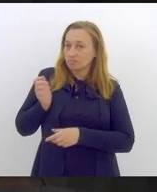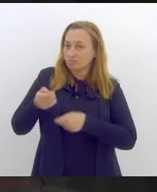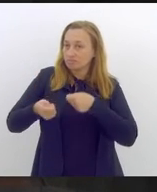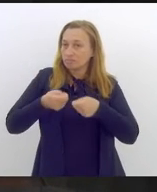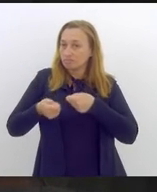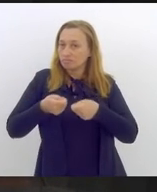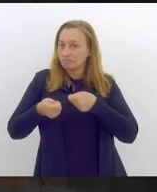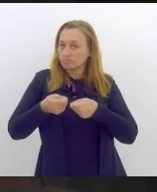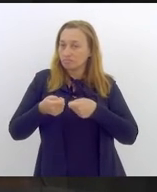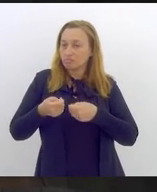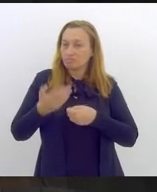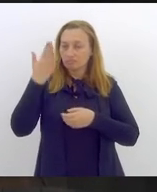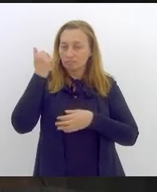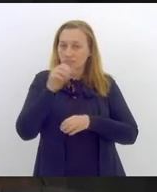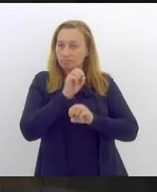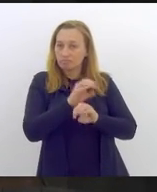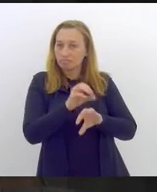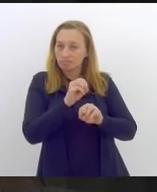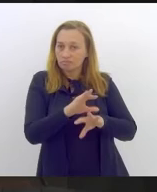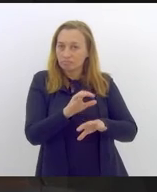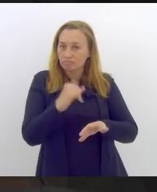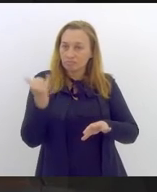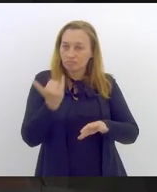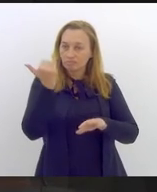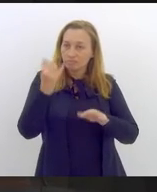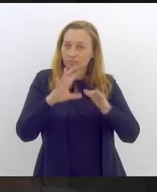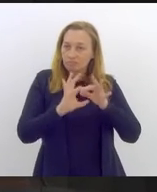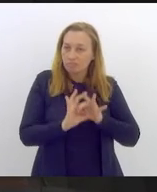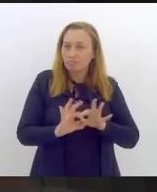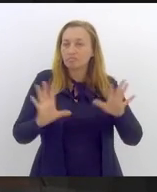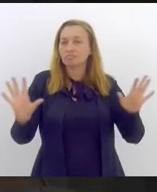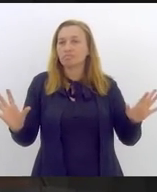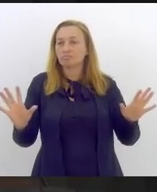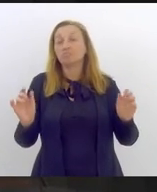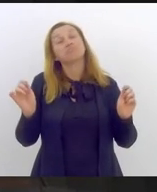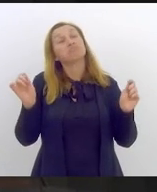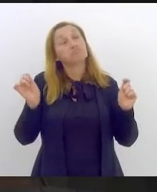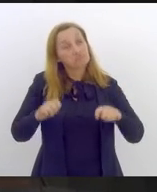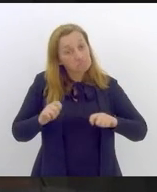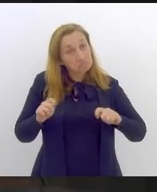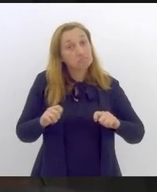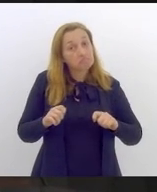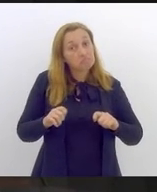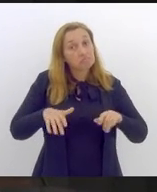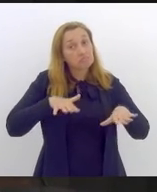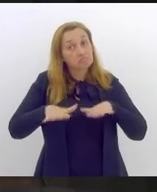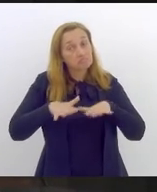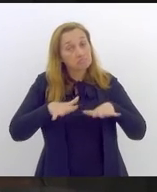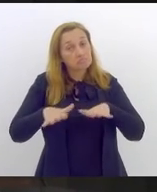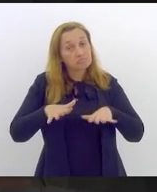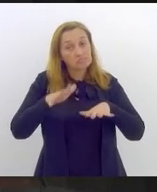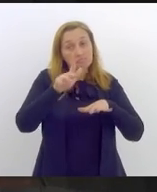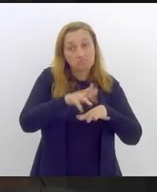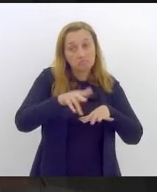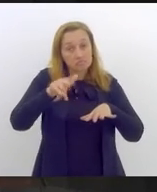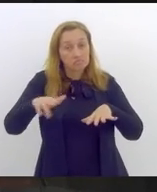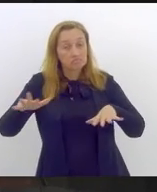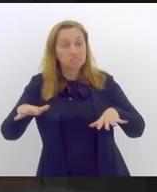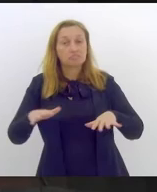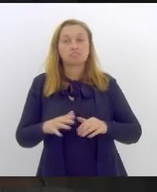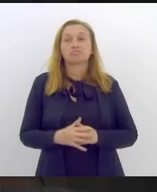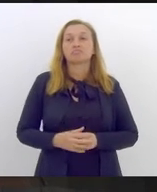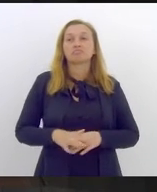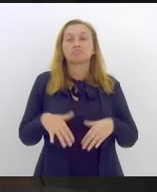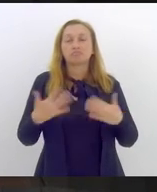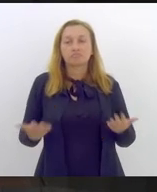que sabem que a educação emancipadora é libertária pode suscitar movimentos de ruptura com a ordem instituída